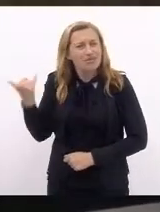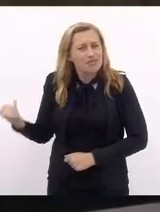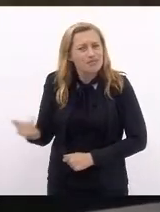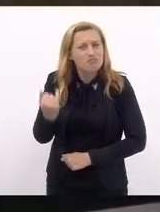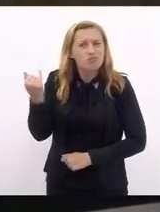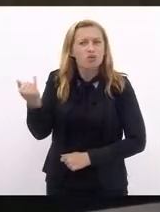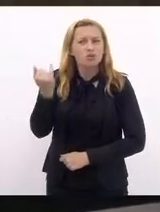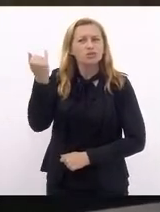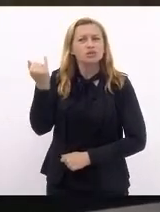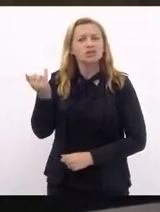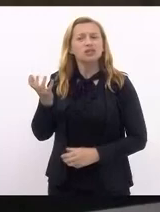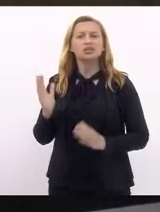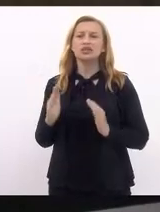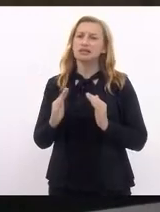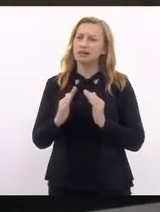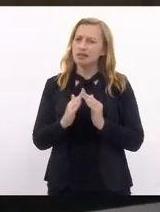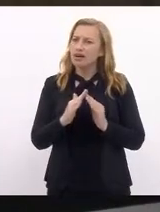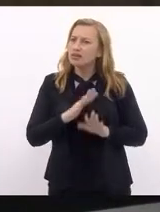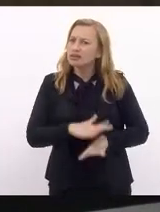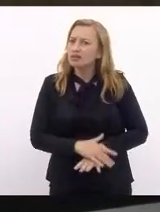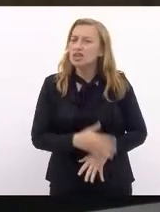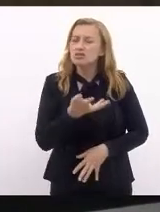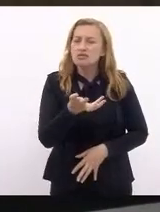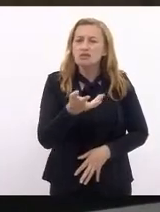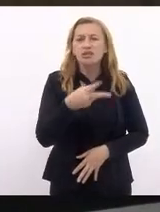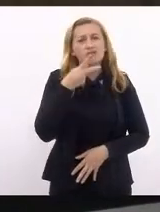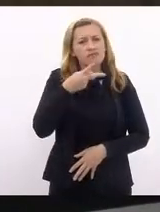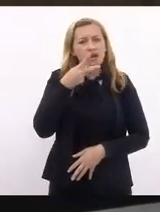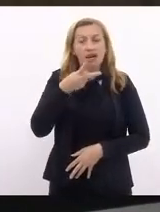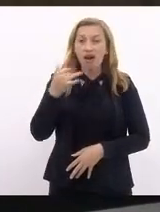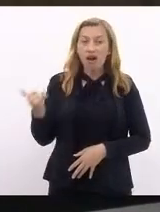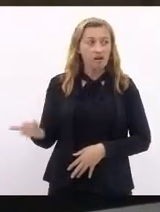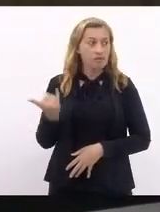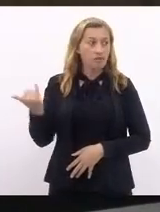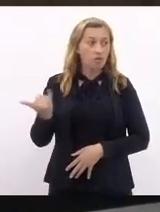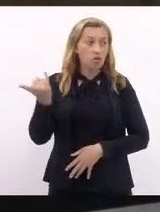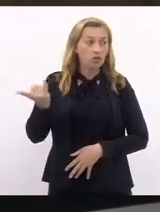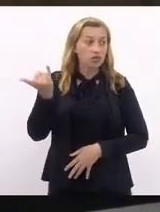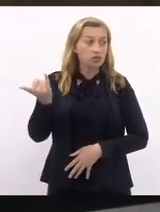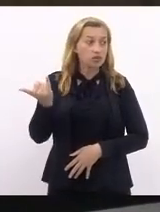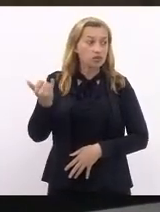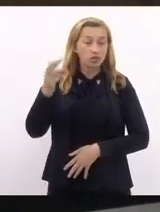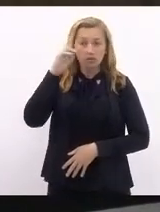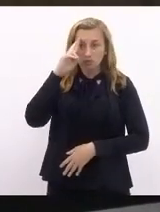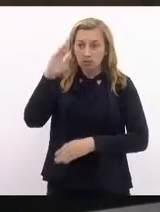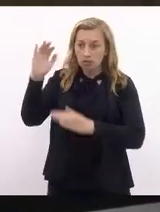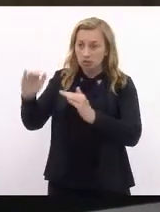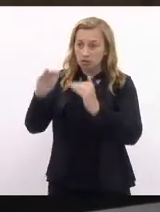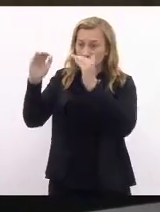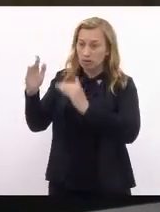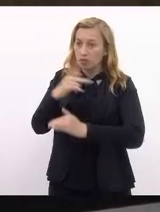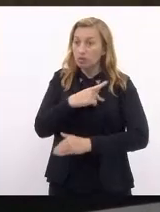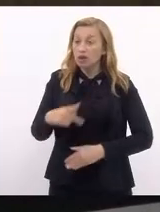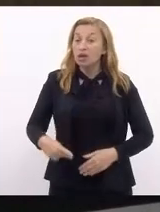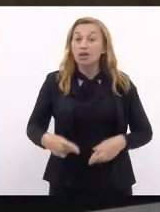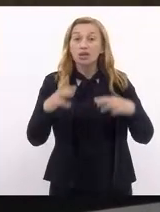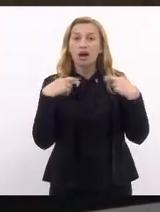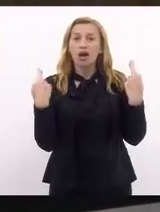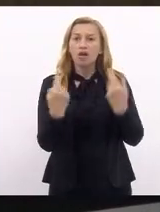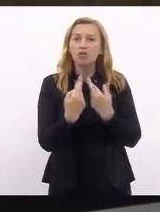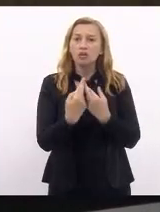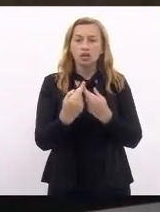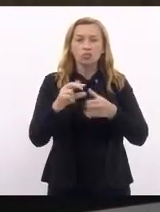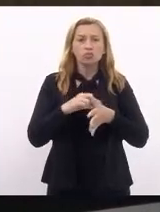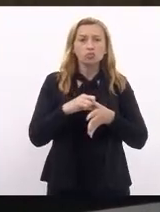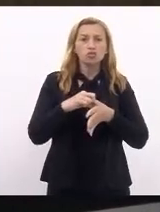importância dessa casa e queria falar a importância de vossa excelência na reunião de